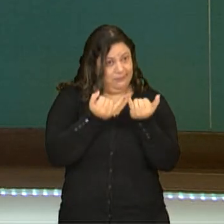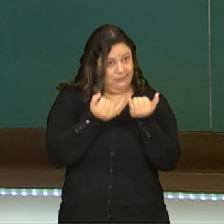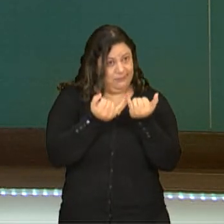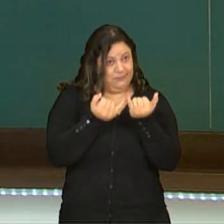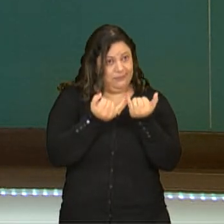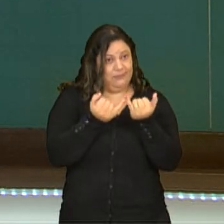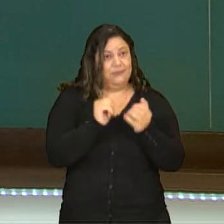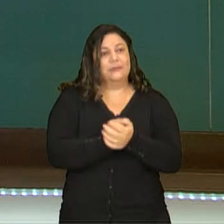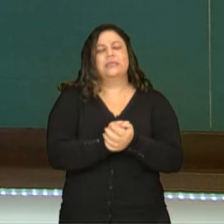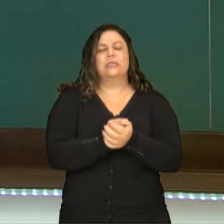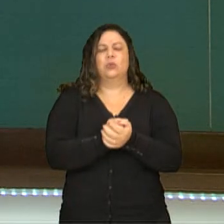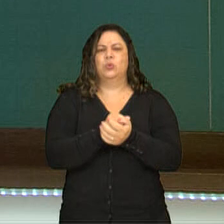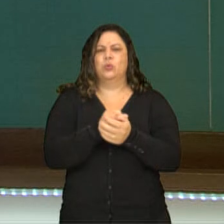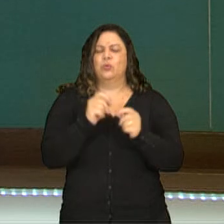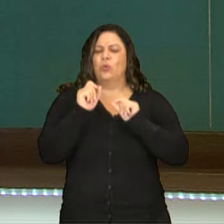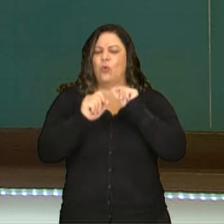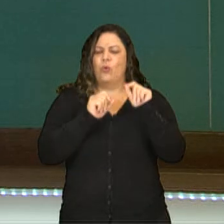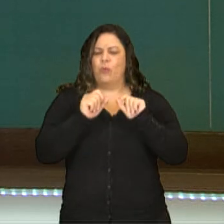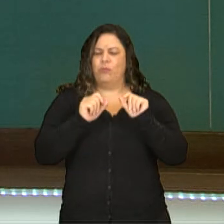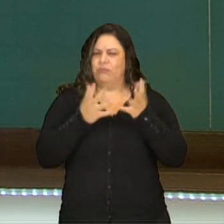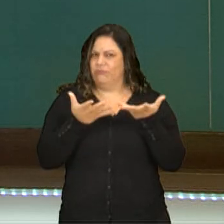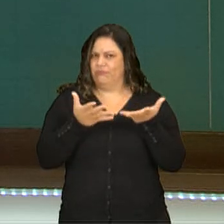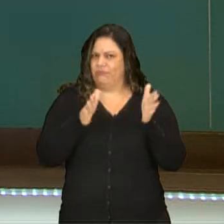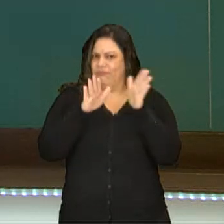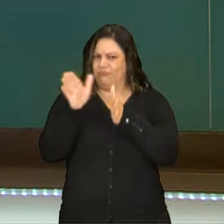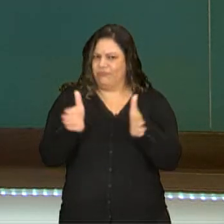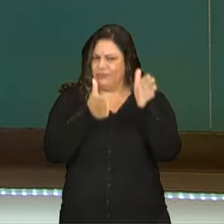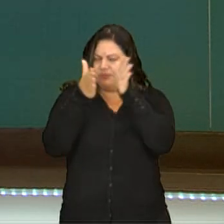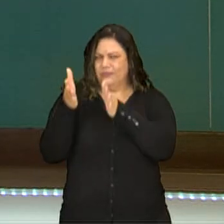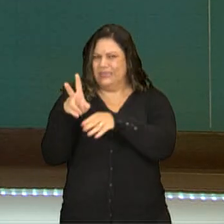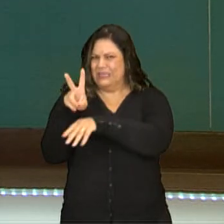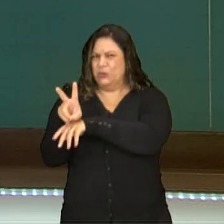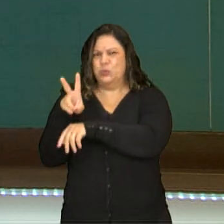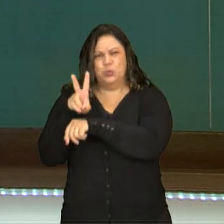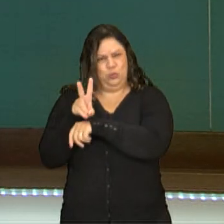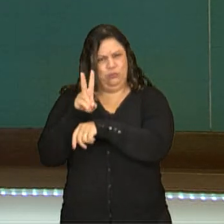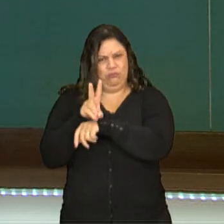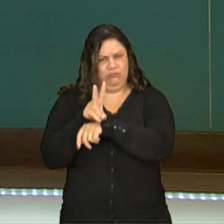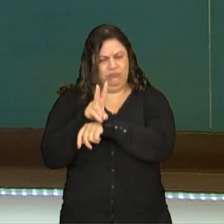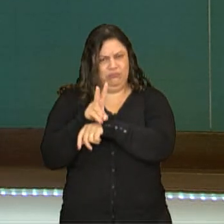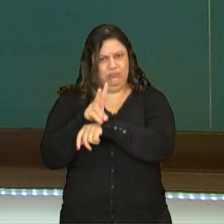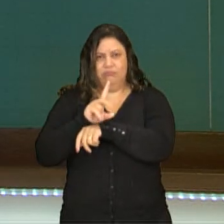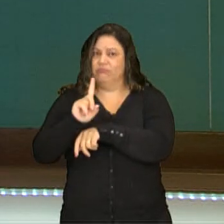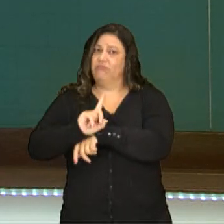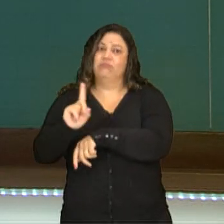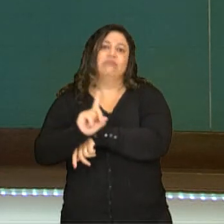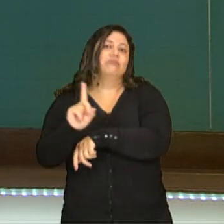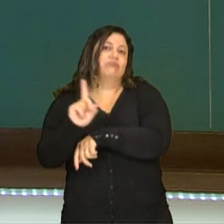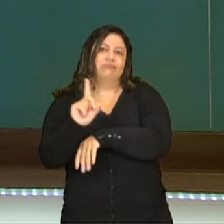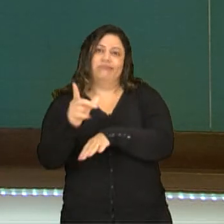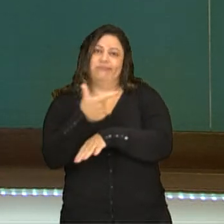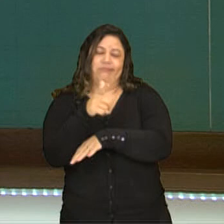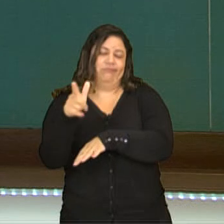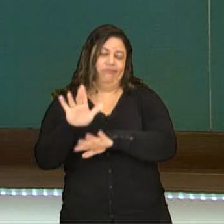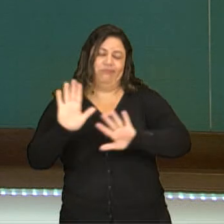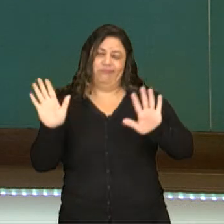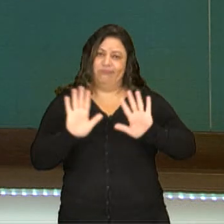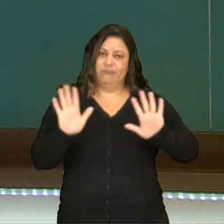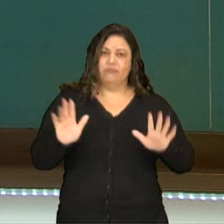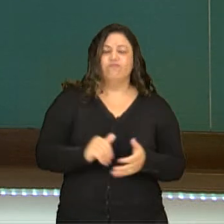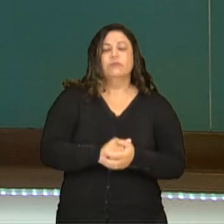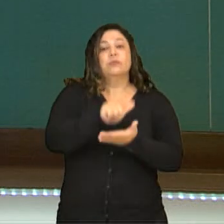como o processo de conservação. Ninguém falou sobre isso, ok? Não tem processo de conservação. É